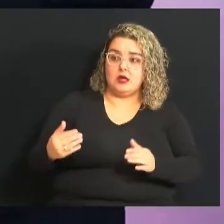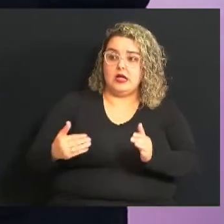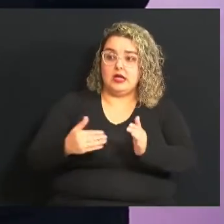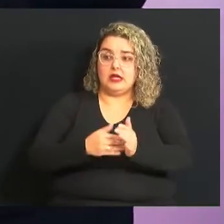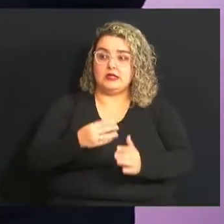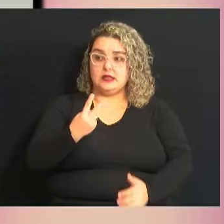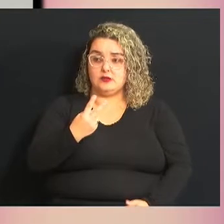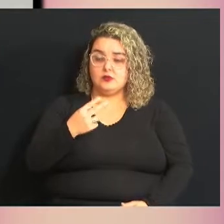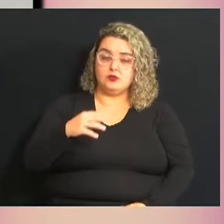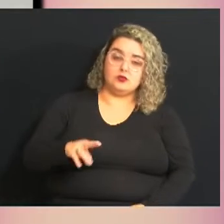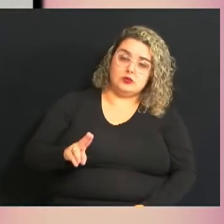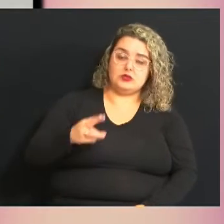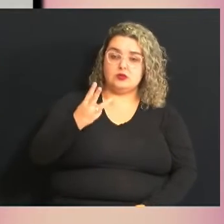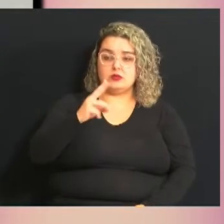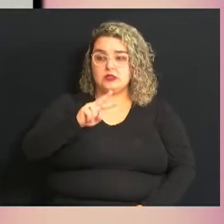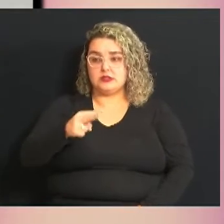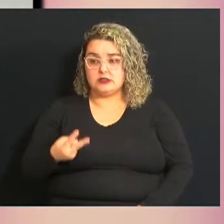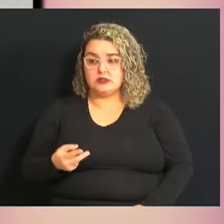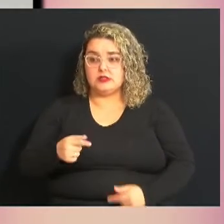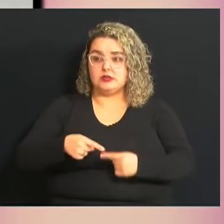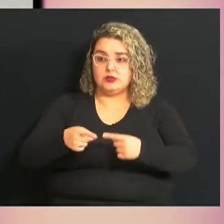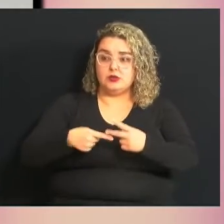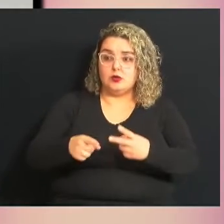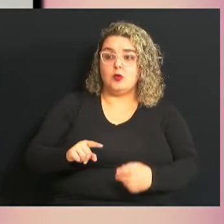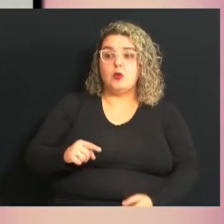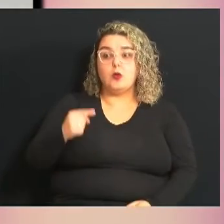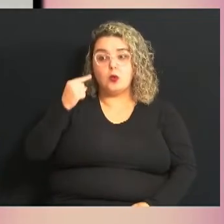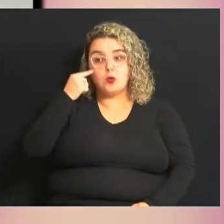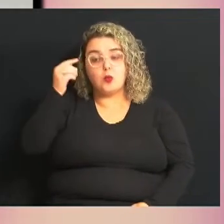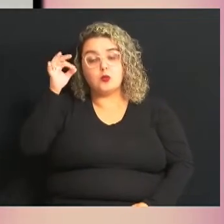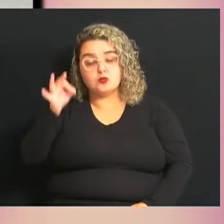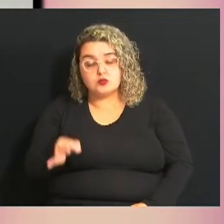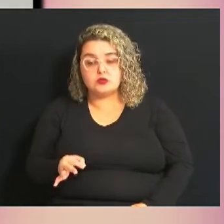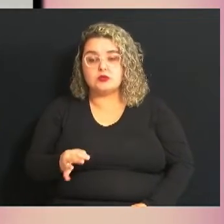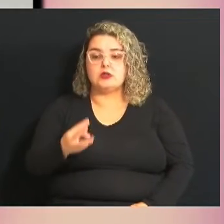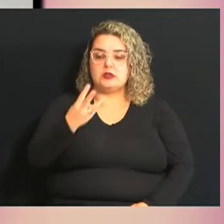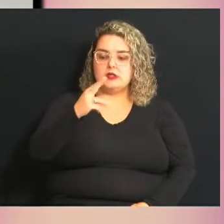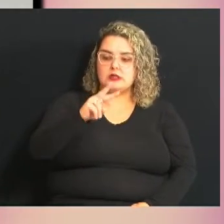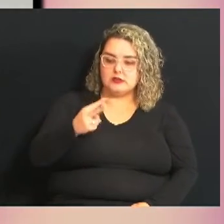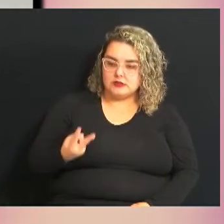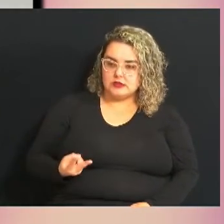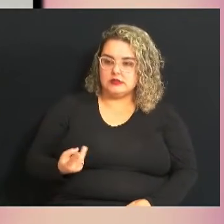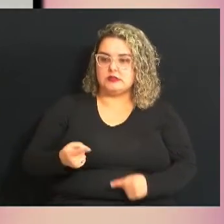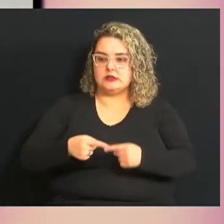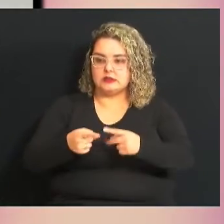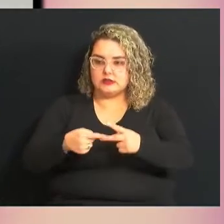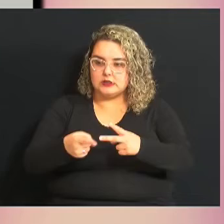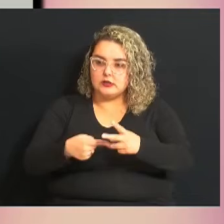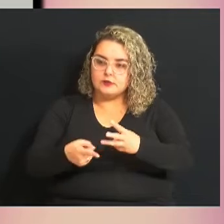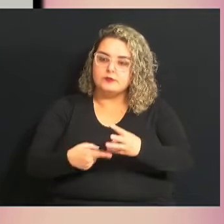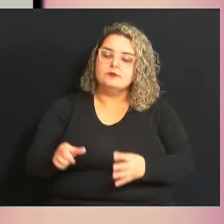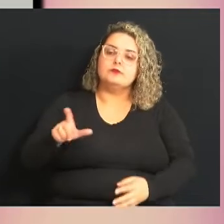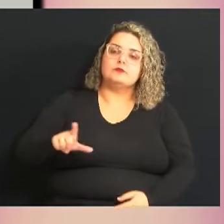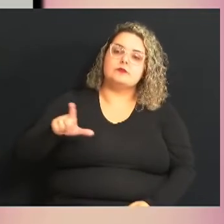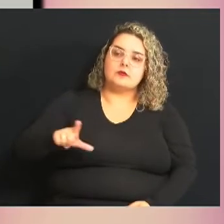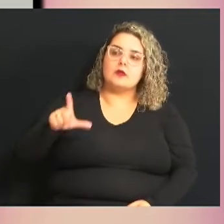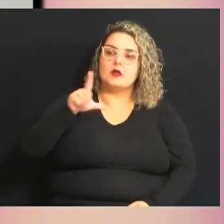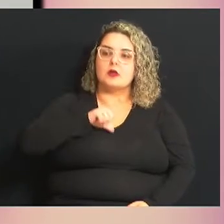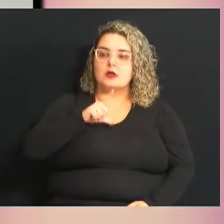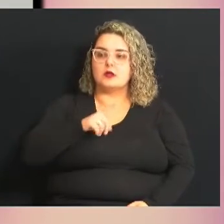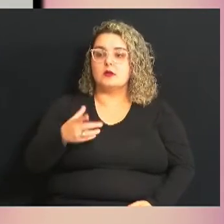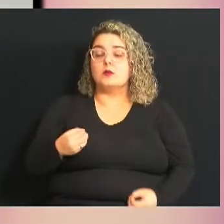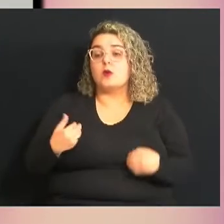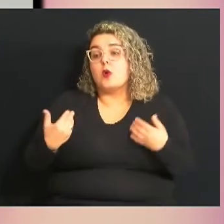3 vezes? O ideal são 3 vezes por semana, tá? Lógico que a gente tem que aí ver qual que é